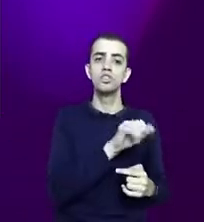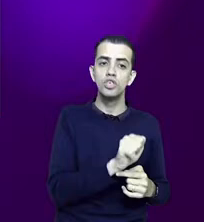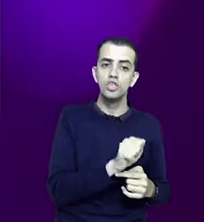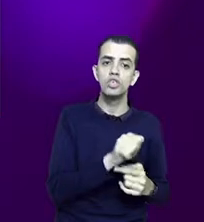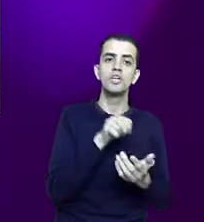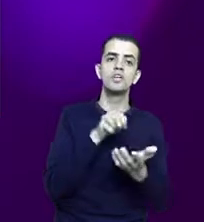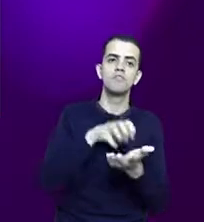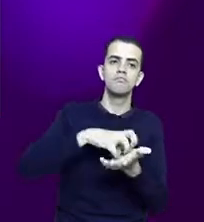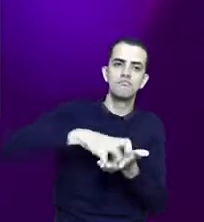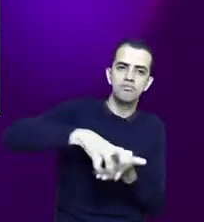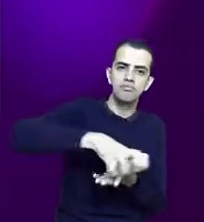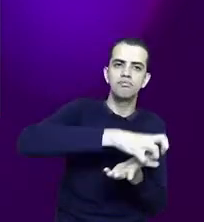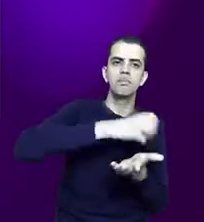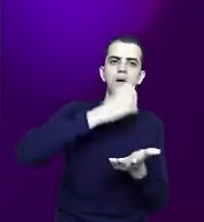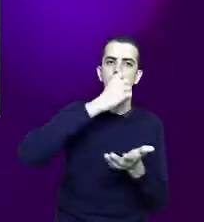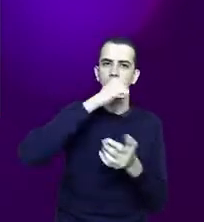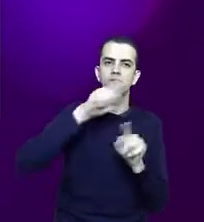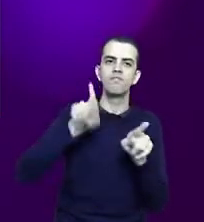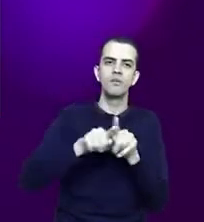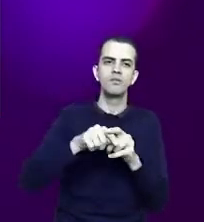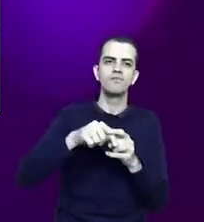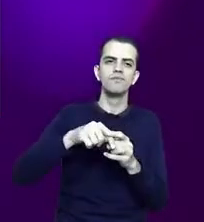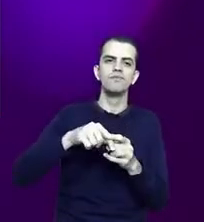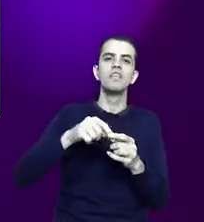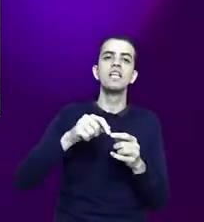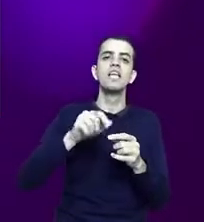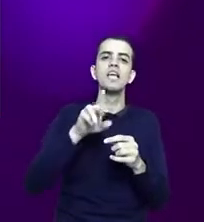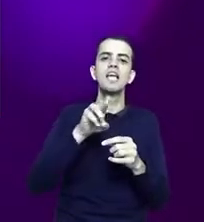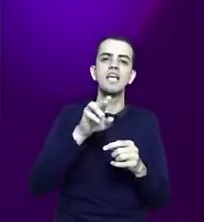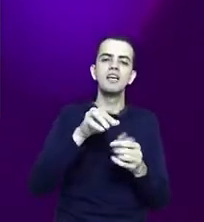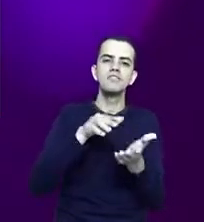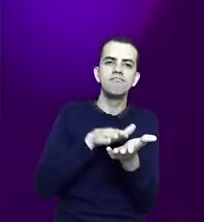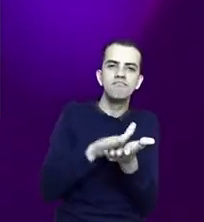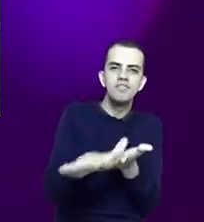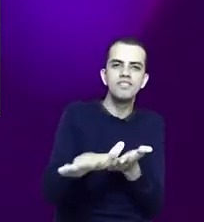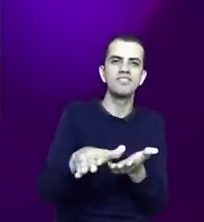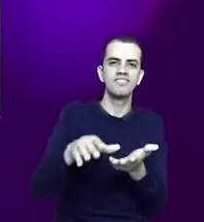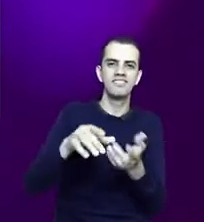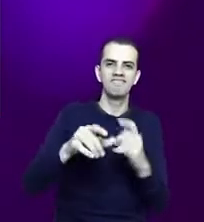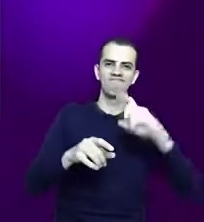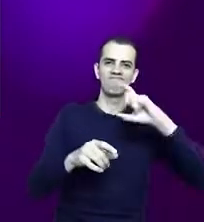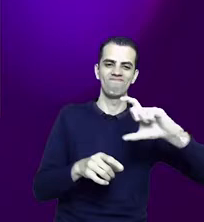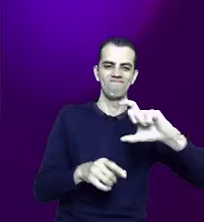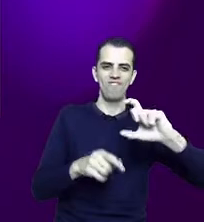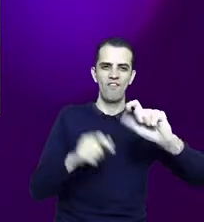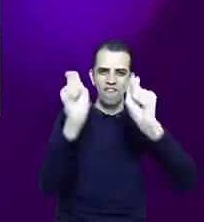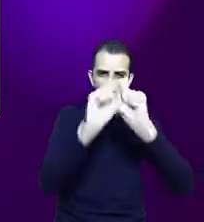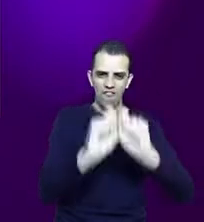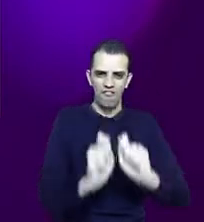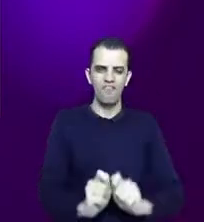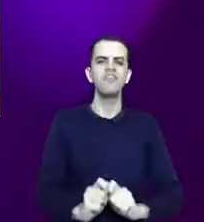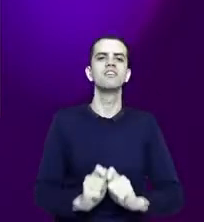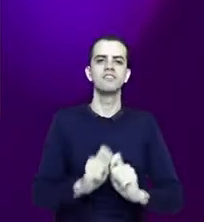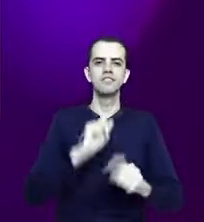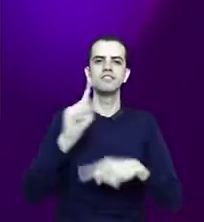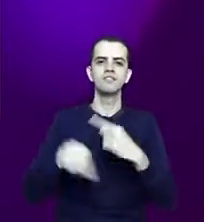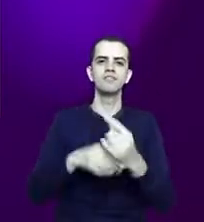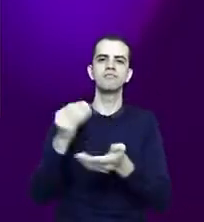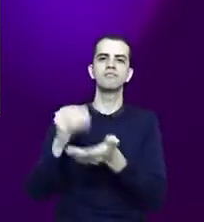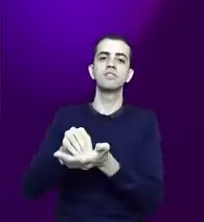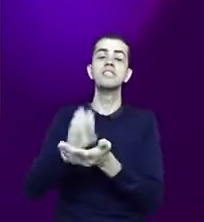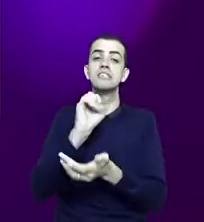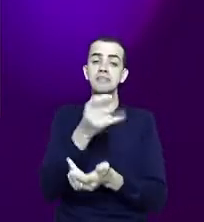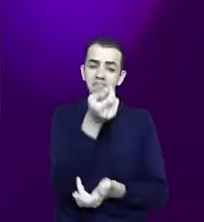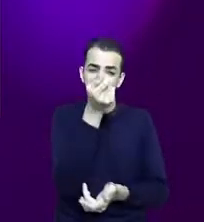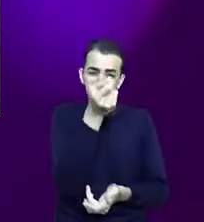impressão dos implantes, e esse fluxo é extremamente crítico, com muitos detalhes, e nós temos que observar, porque um erro muito